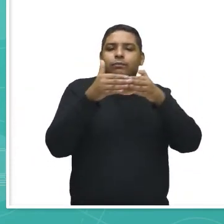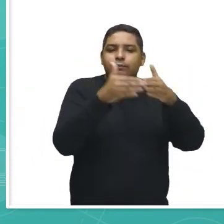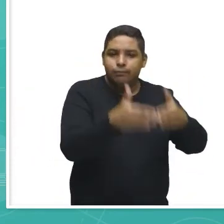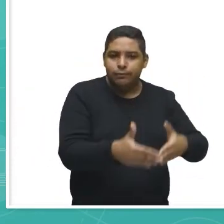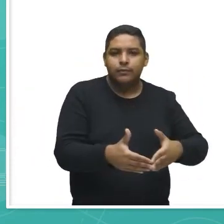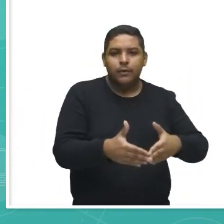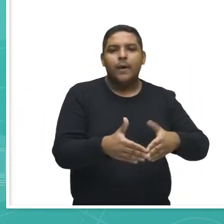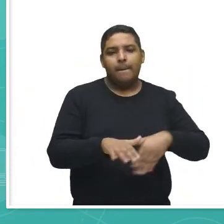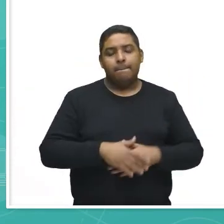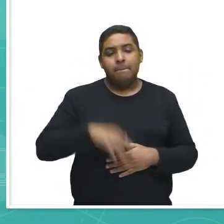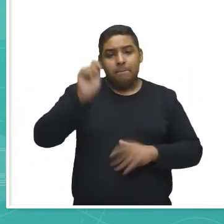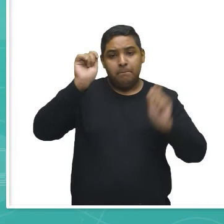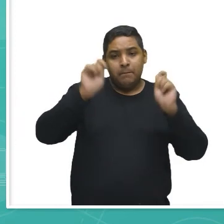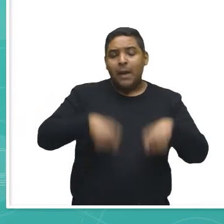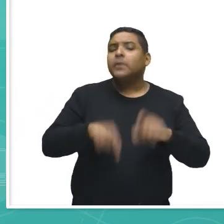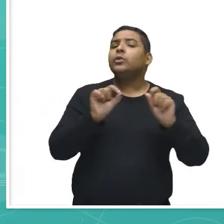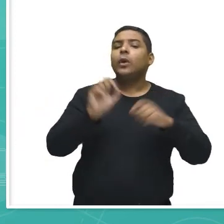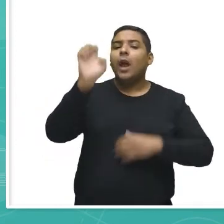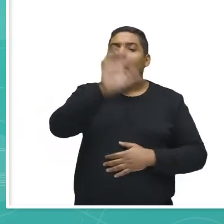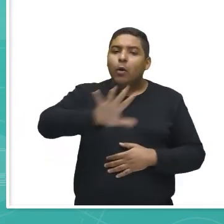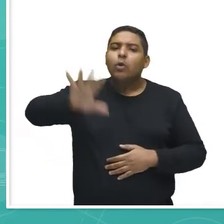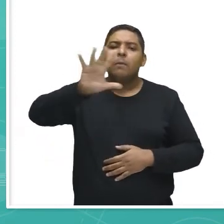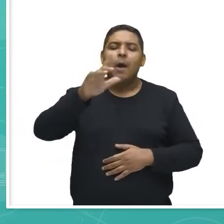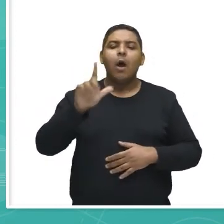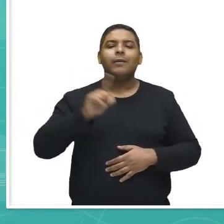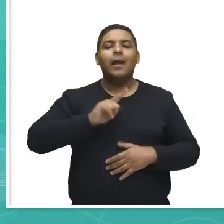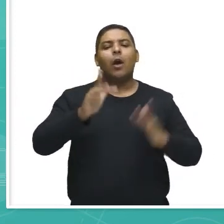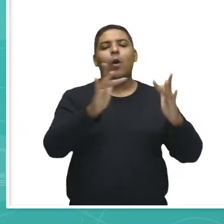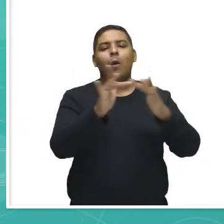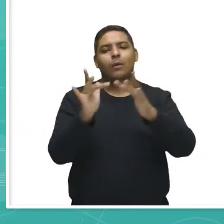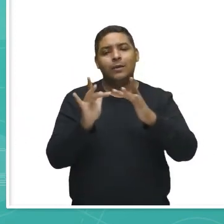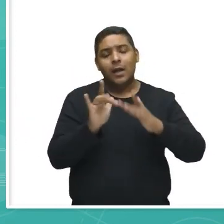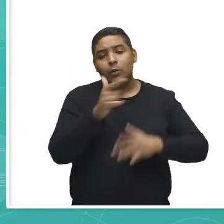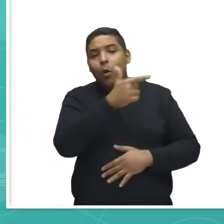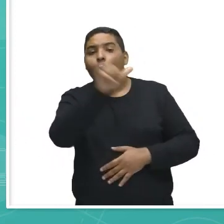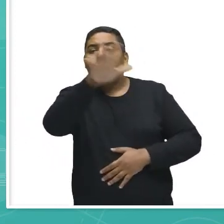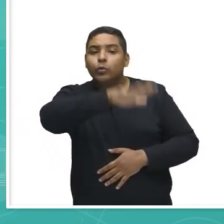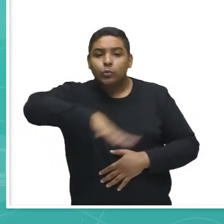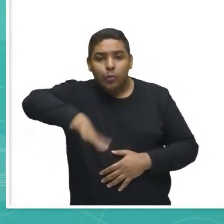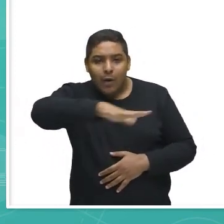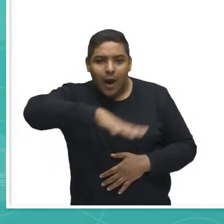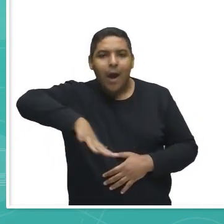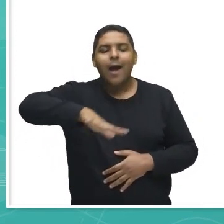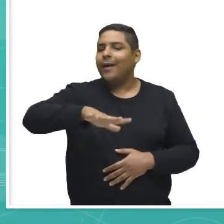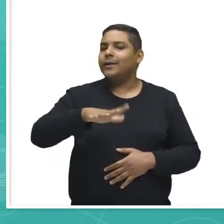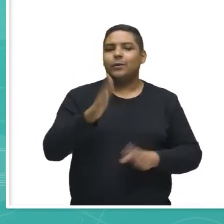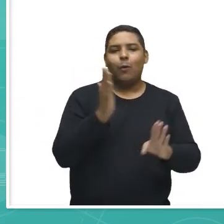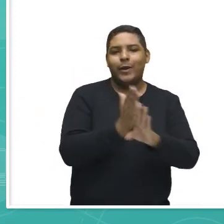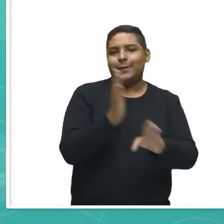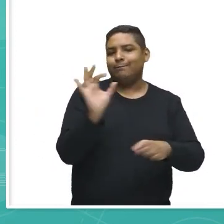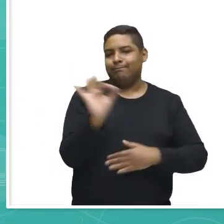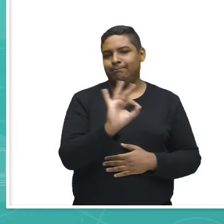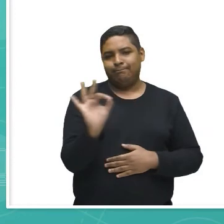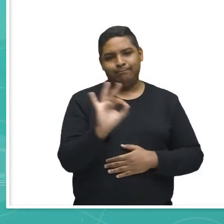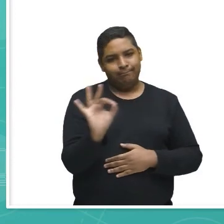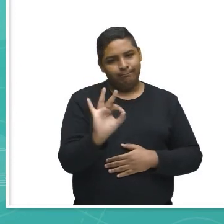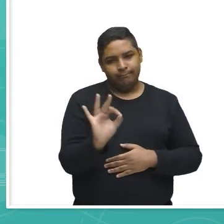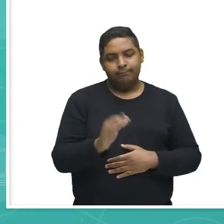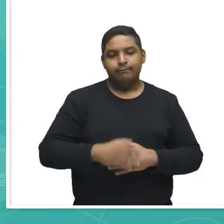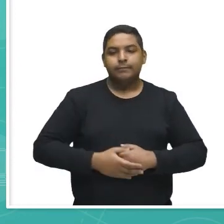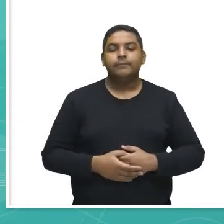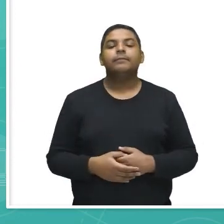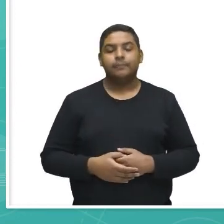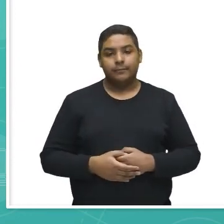esse contato maior aí com territórios que até então era desconhecido para eles. Então, eles estavam querendo